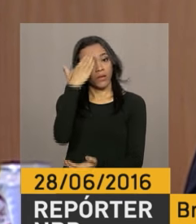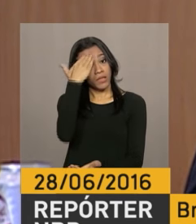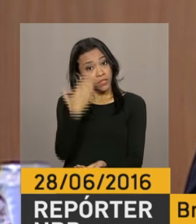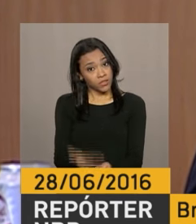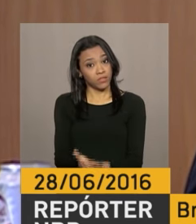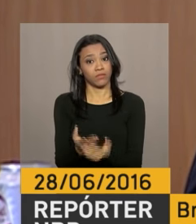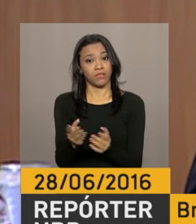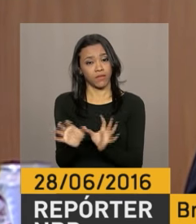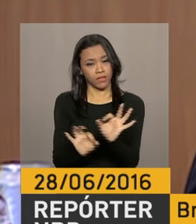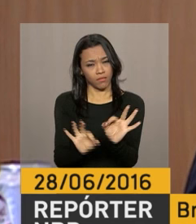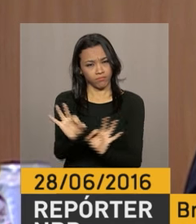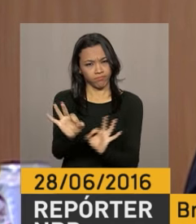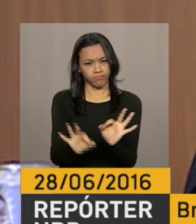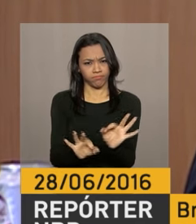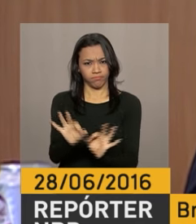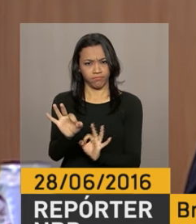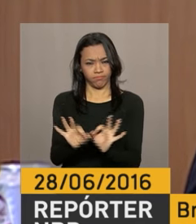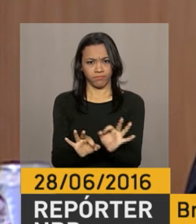sendo contido.